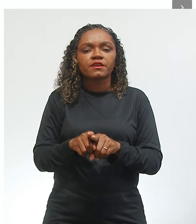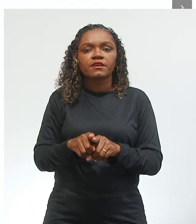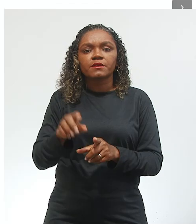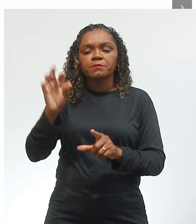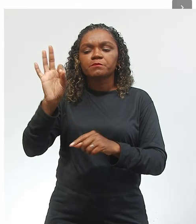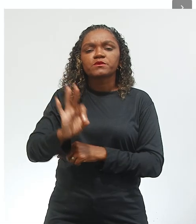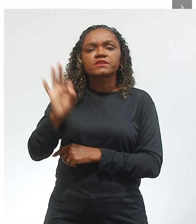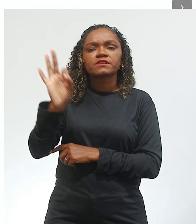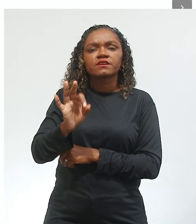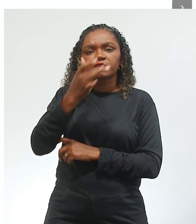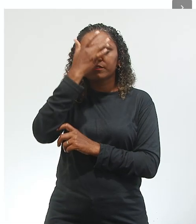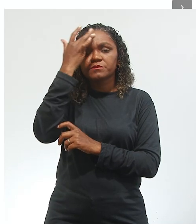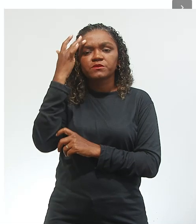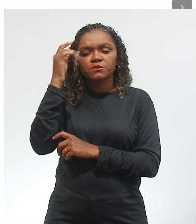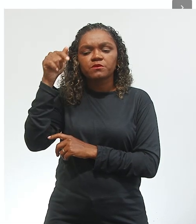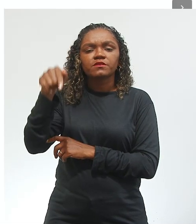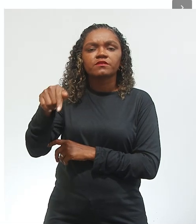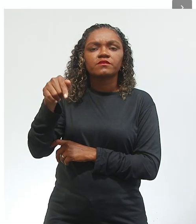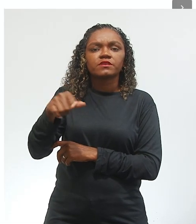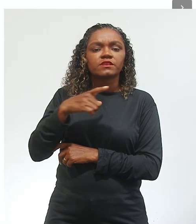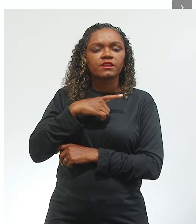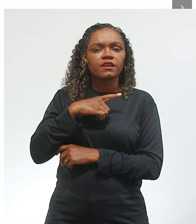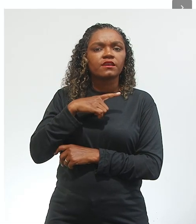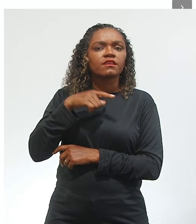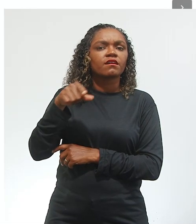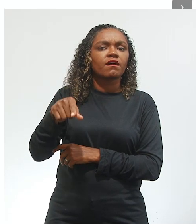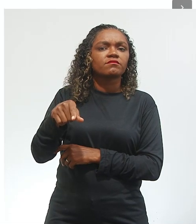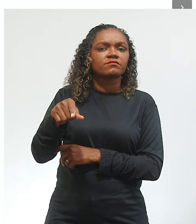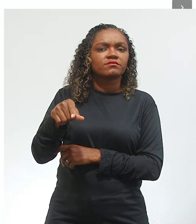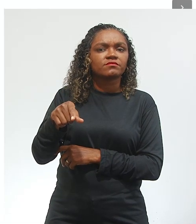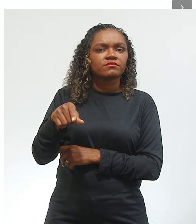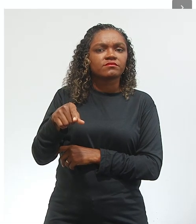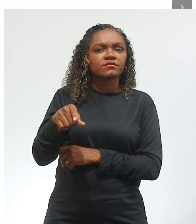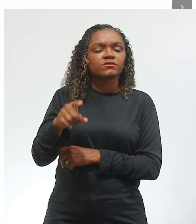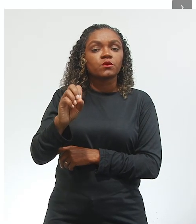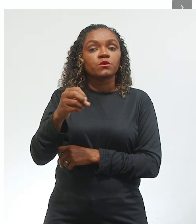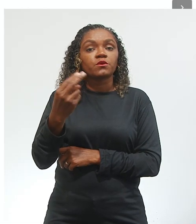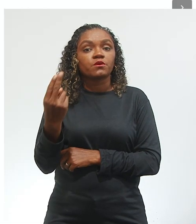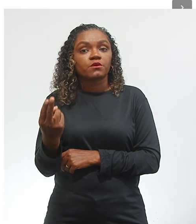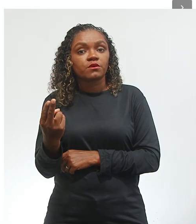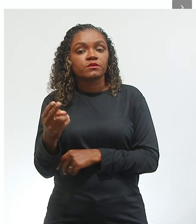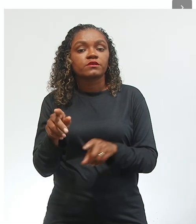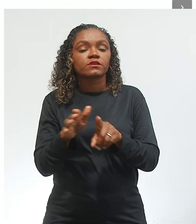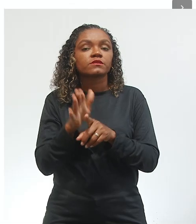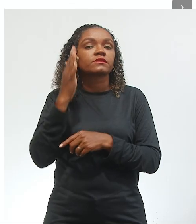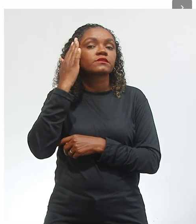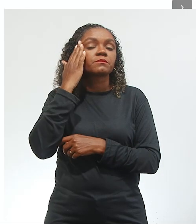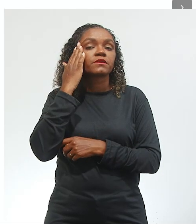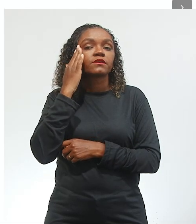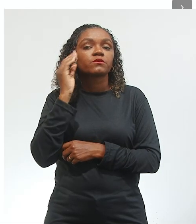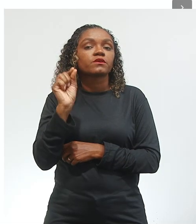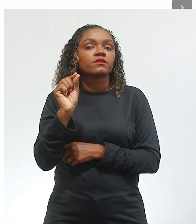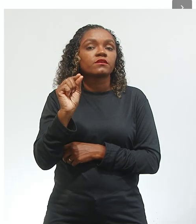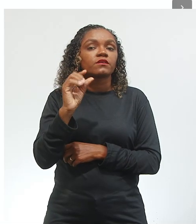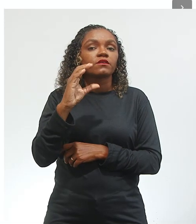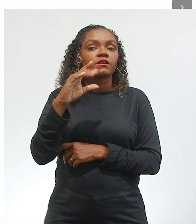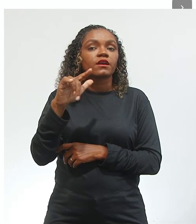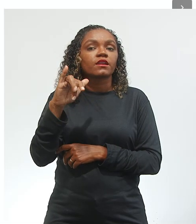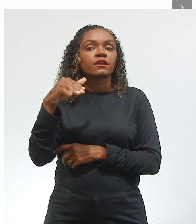Qual é a densidade populacional daquele bairro, daquele país, né? A gente pode trabalhar também a questão do